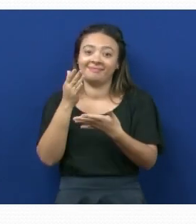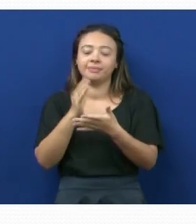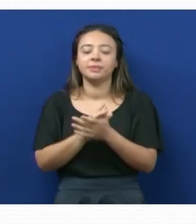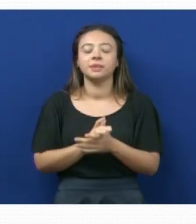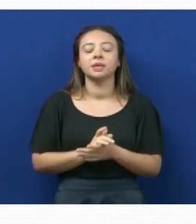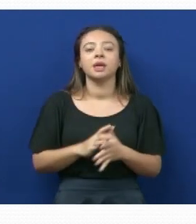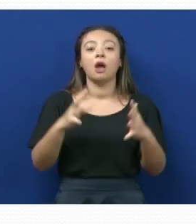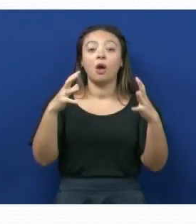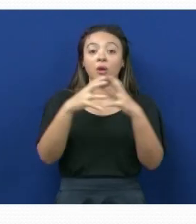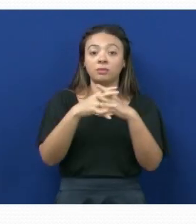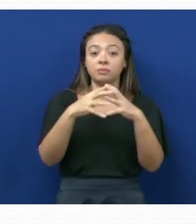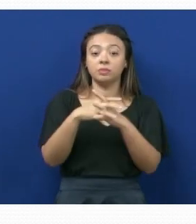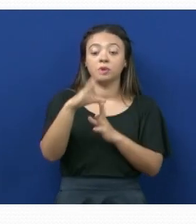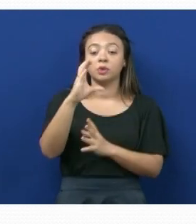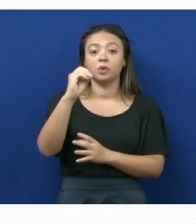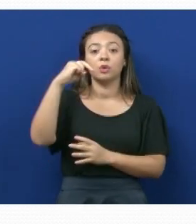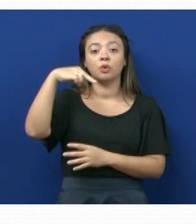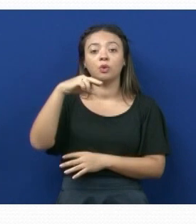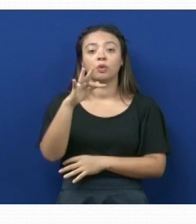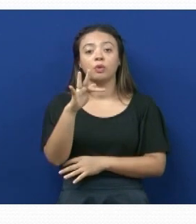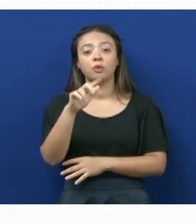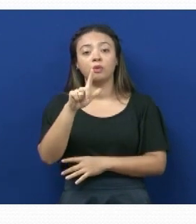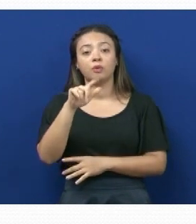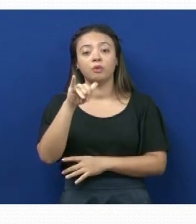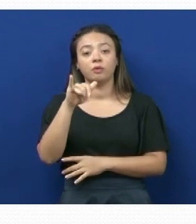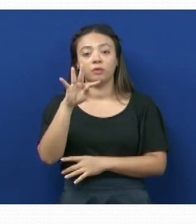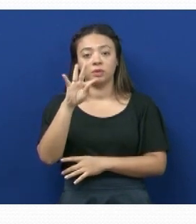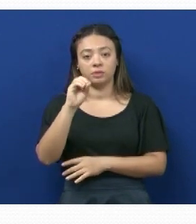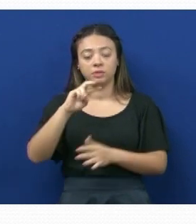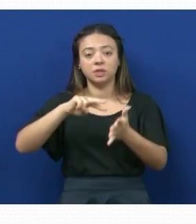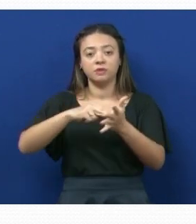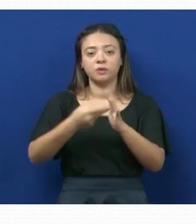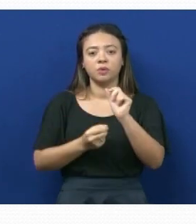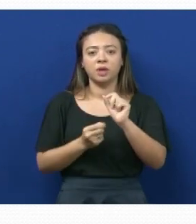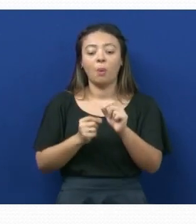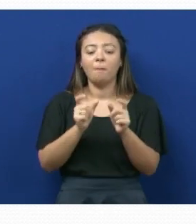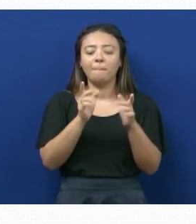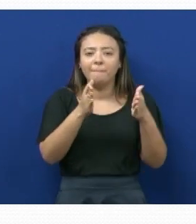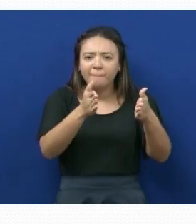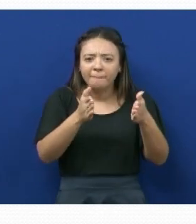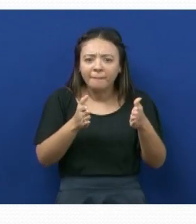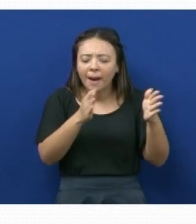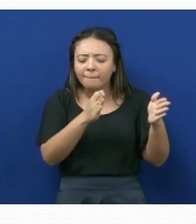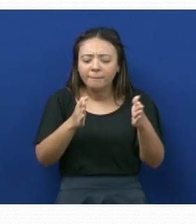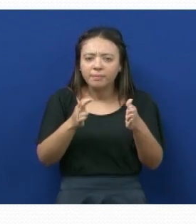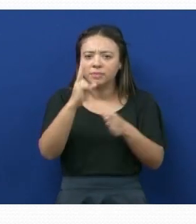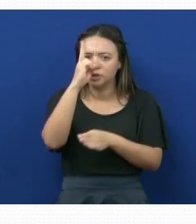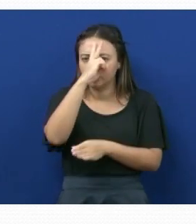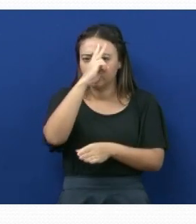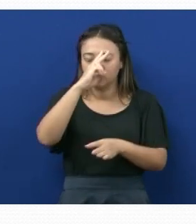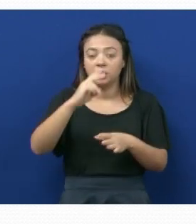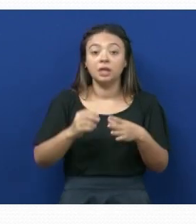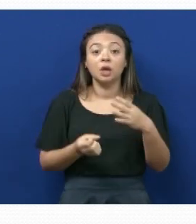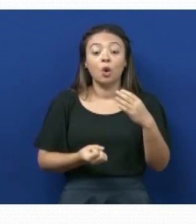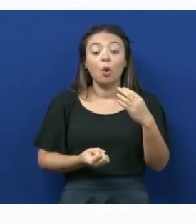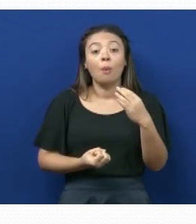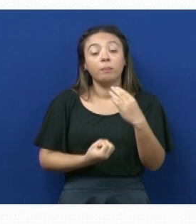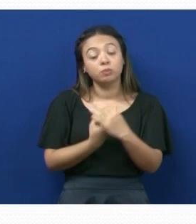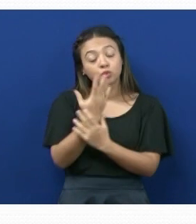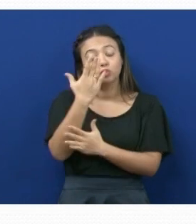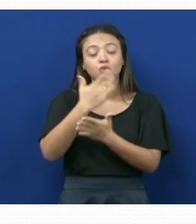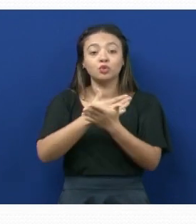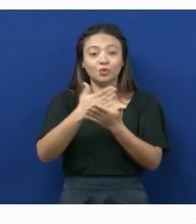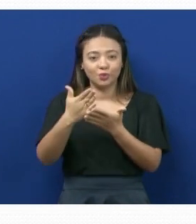parte da narrativa em que a narrativa toma forma, pois há o desenvolvimento dos conflitos, quando